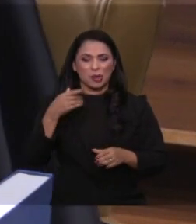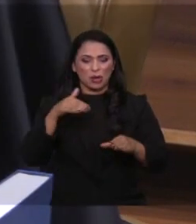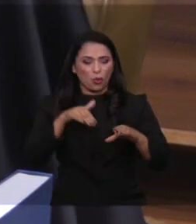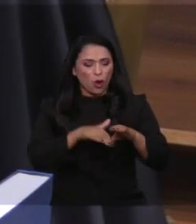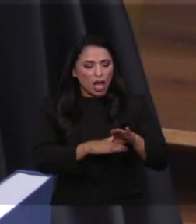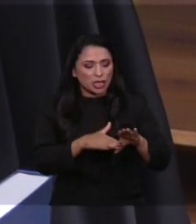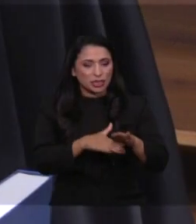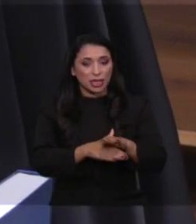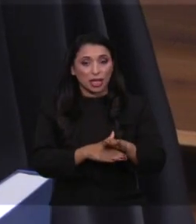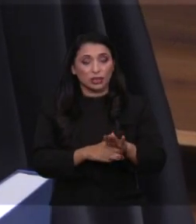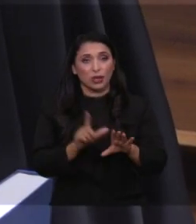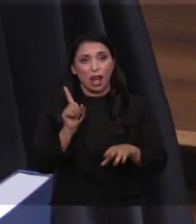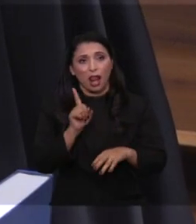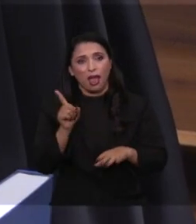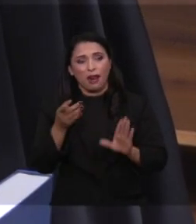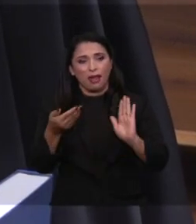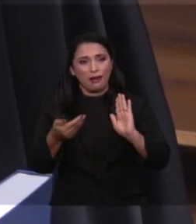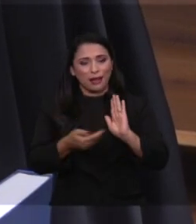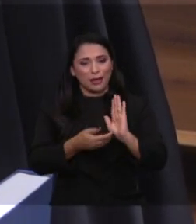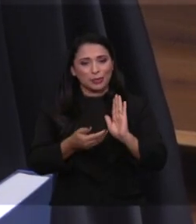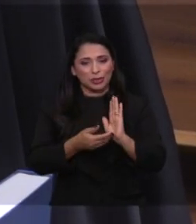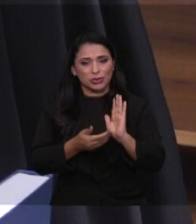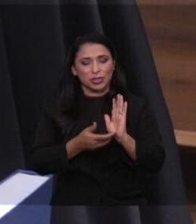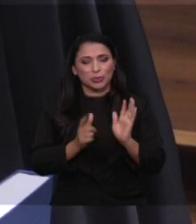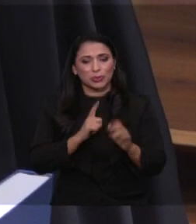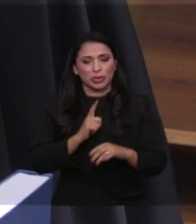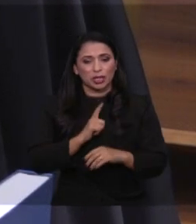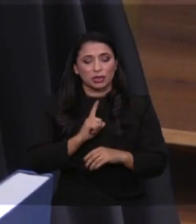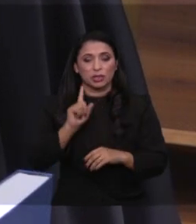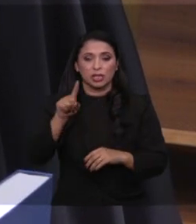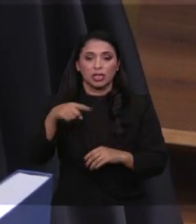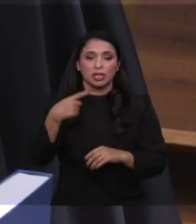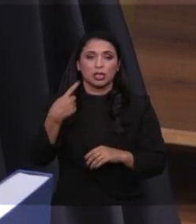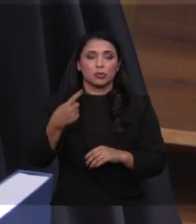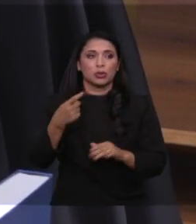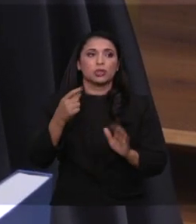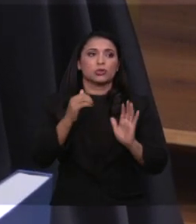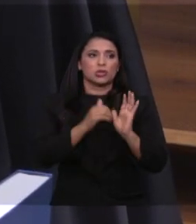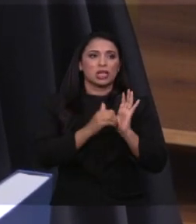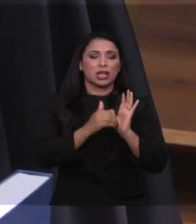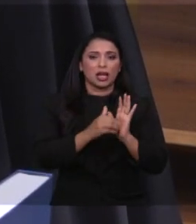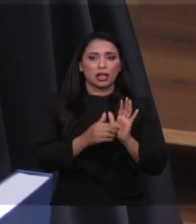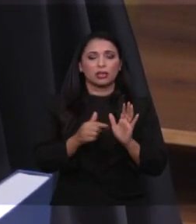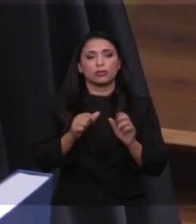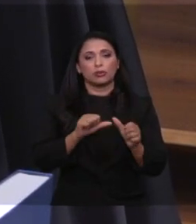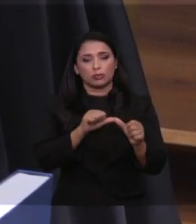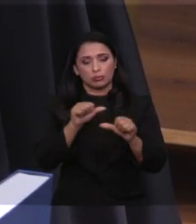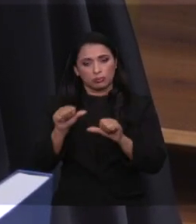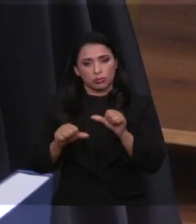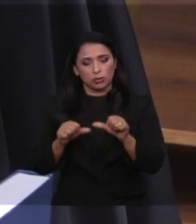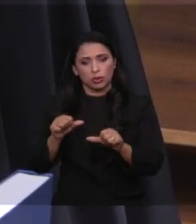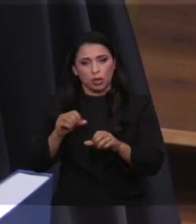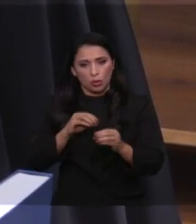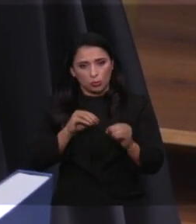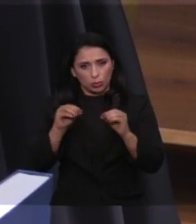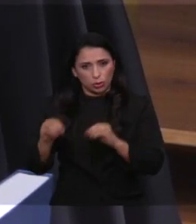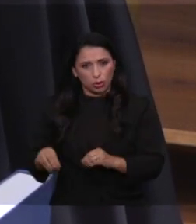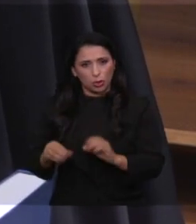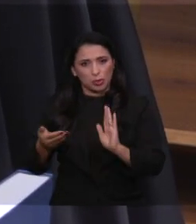gavetas da Câmara dos Deputados, depois de retornar do Senado da República. E ali, o